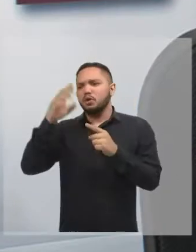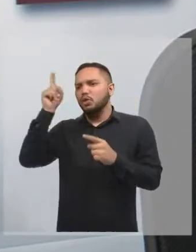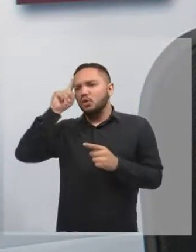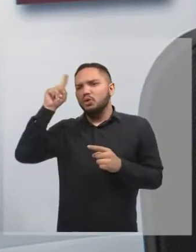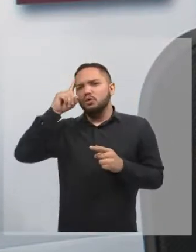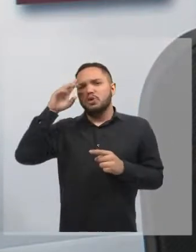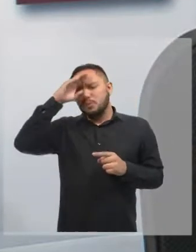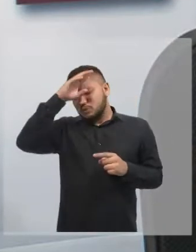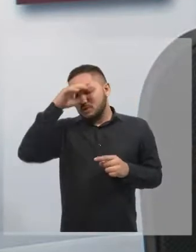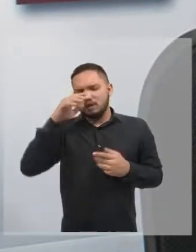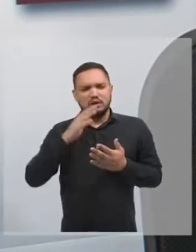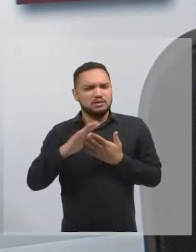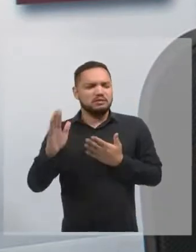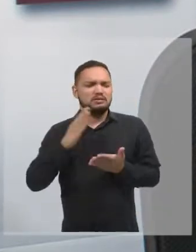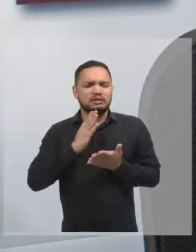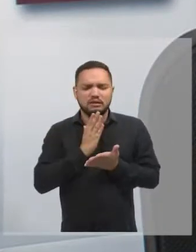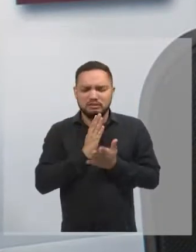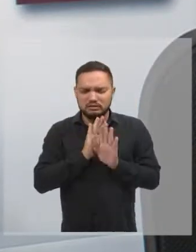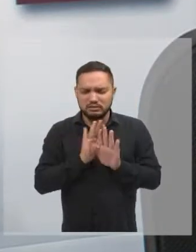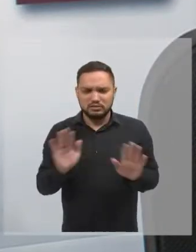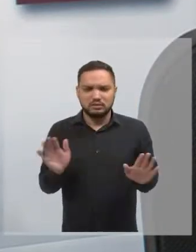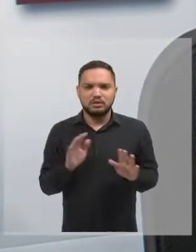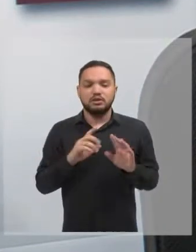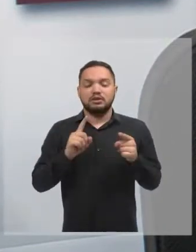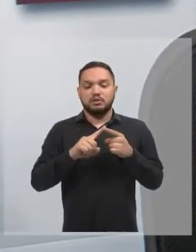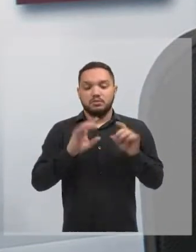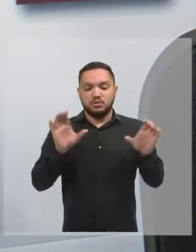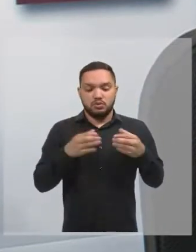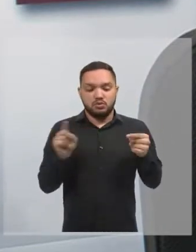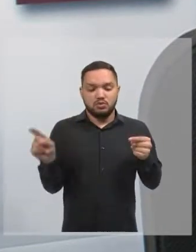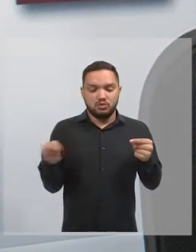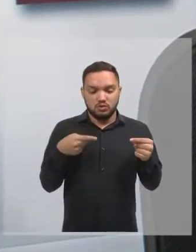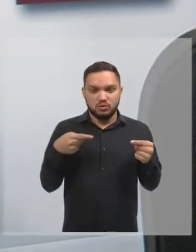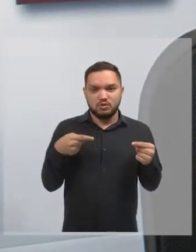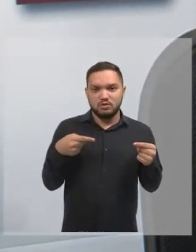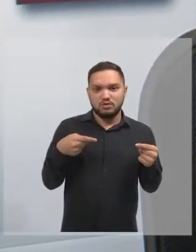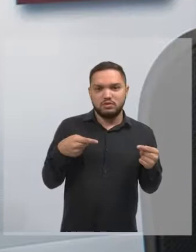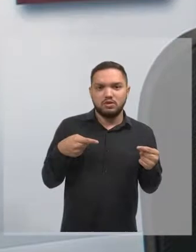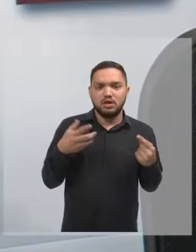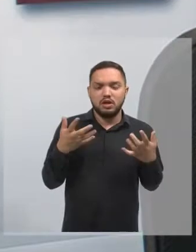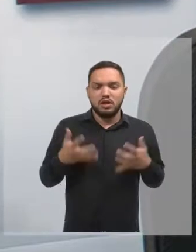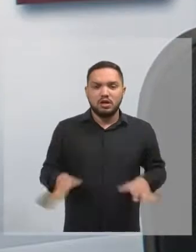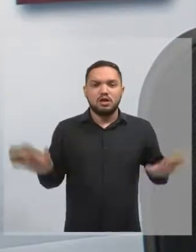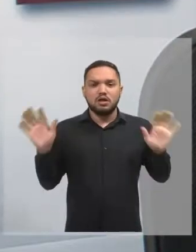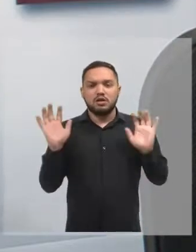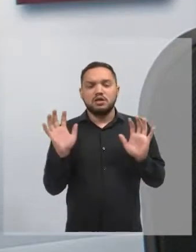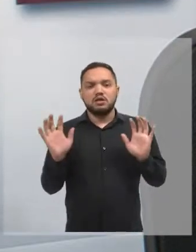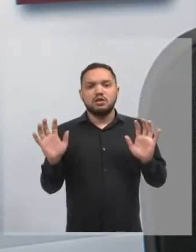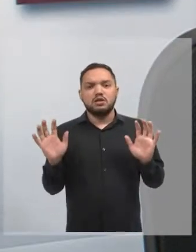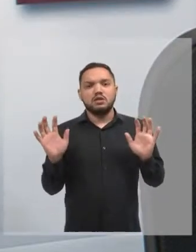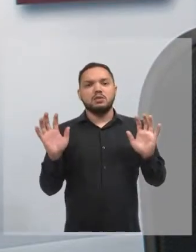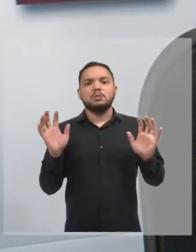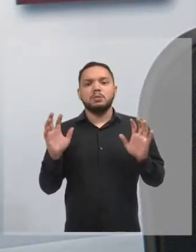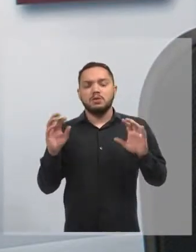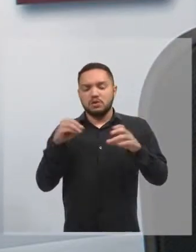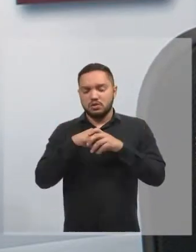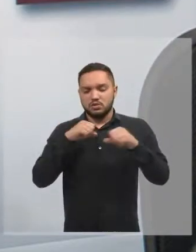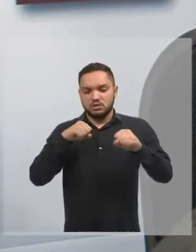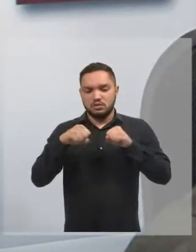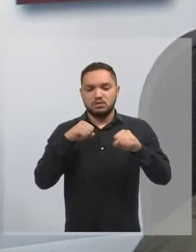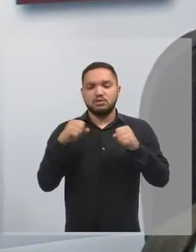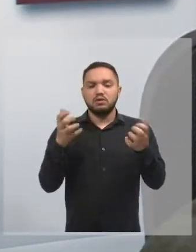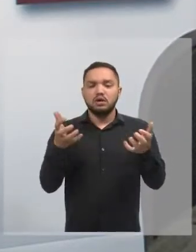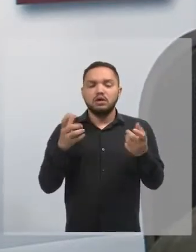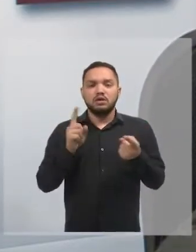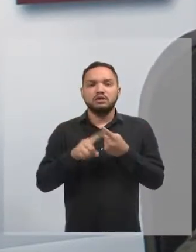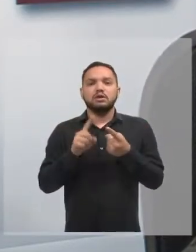alimenta diariamente, e do outro lado você tem uma oposição que também não está querendo partir para uma elucidação do processo da discussão interna, não. Cria